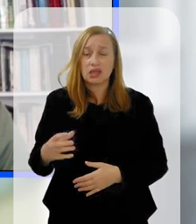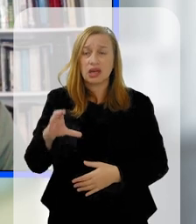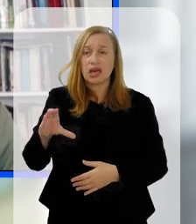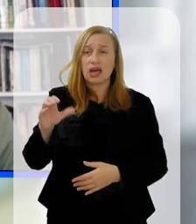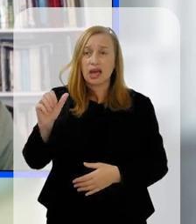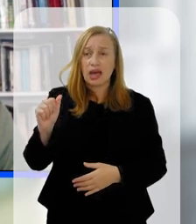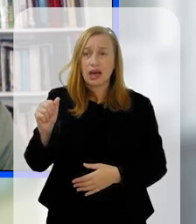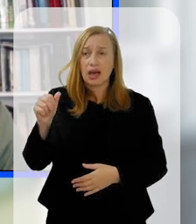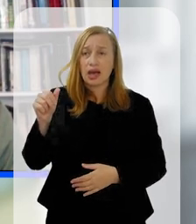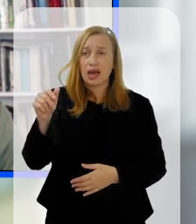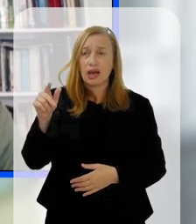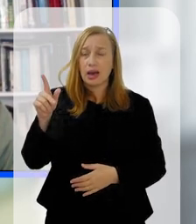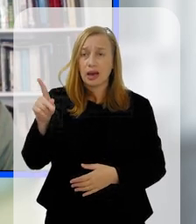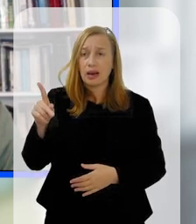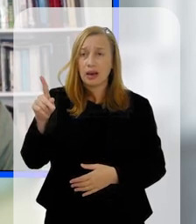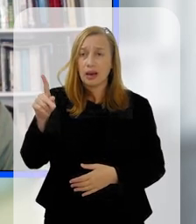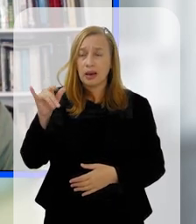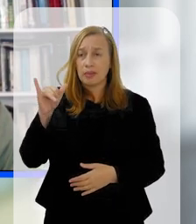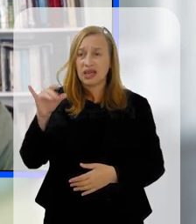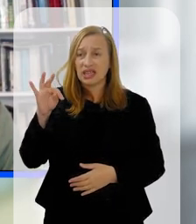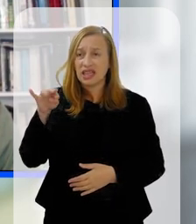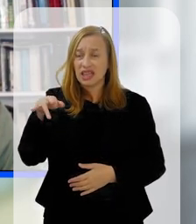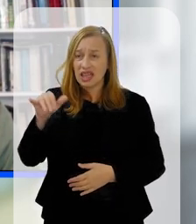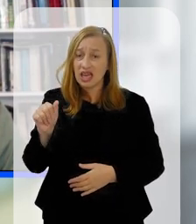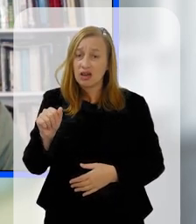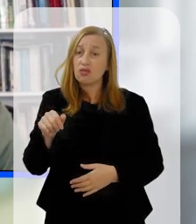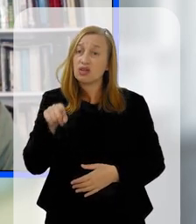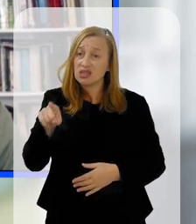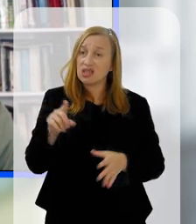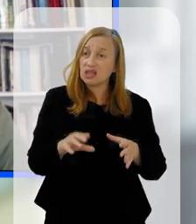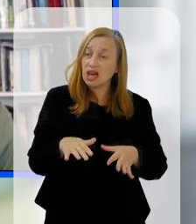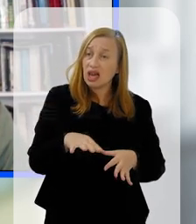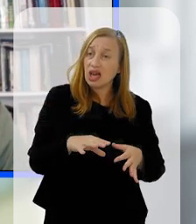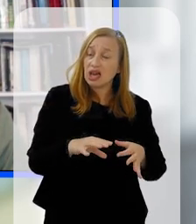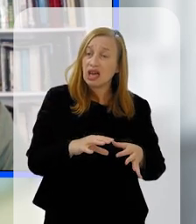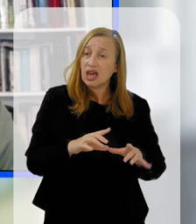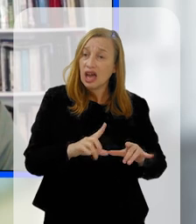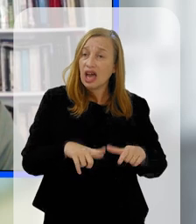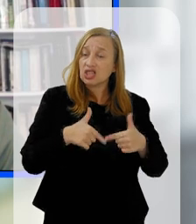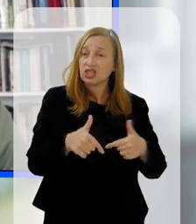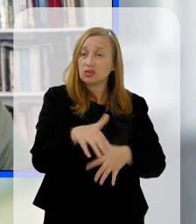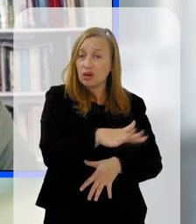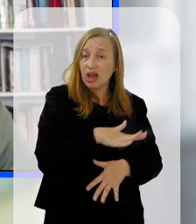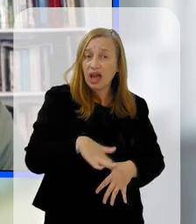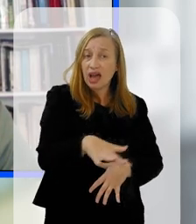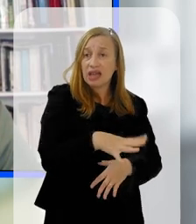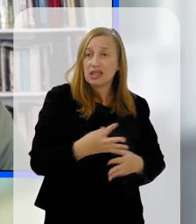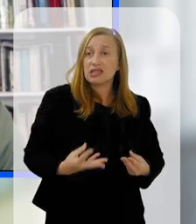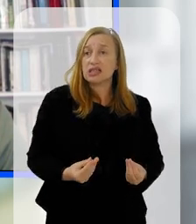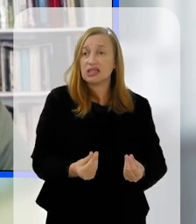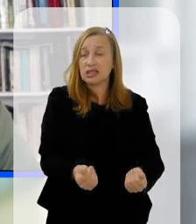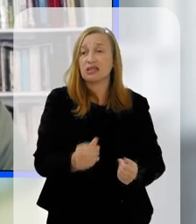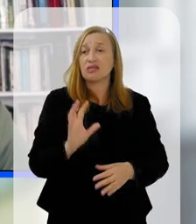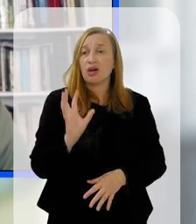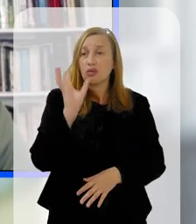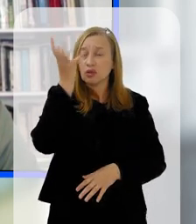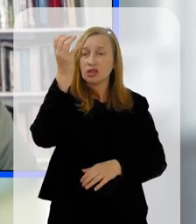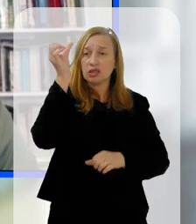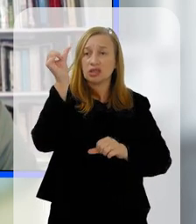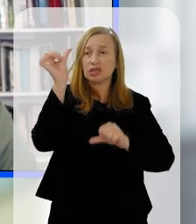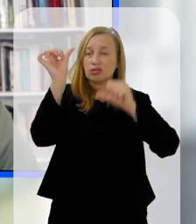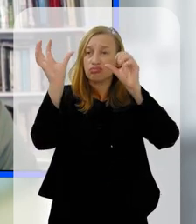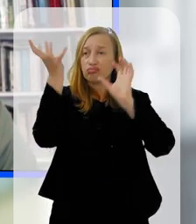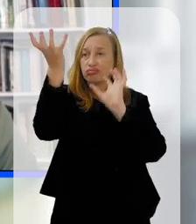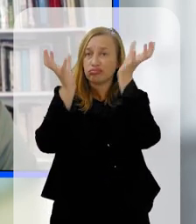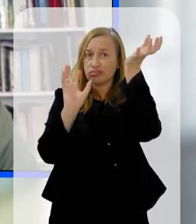hereditárias, além disso, você está mexendo numa área super sensível às mudanças climáticas. E aí